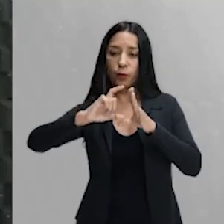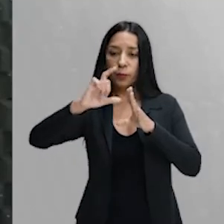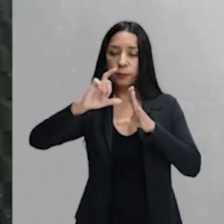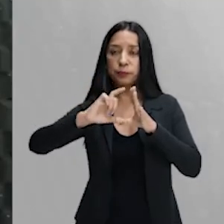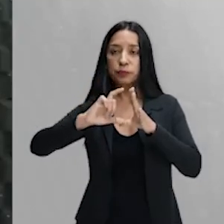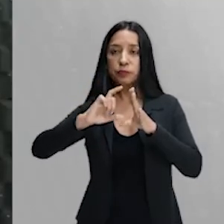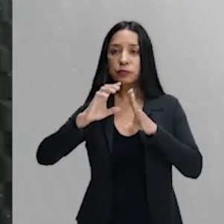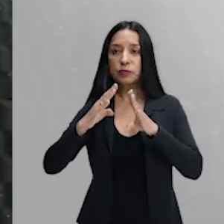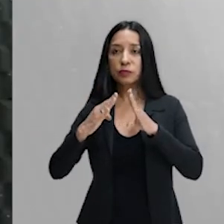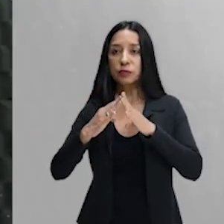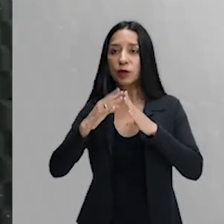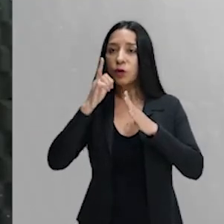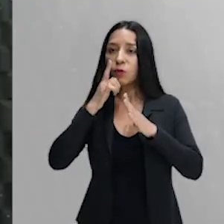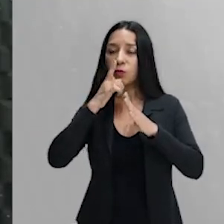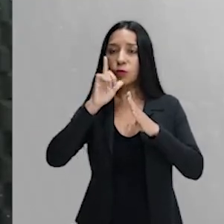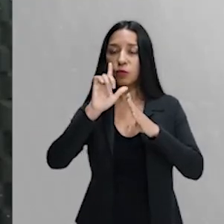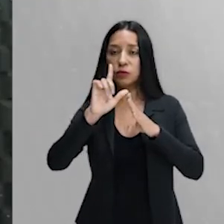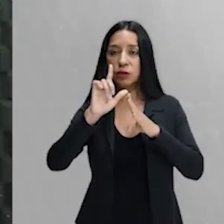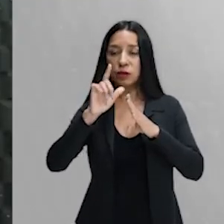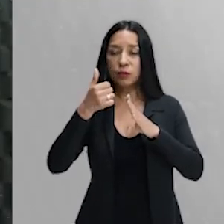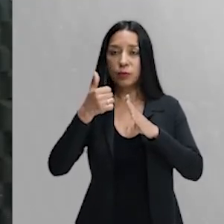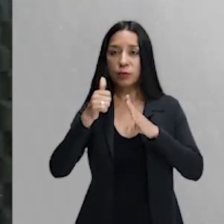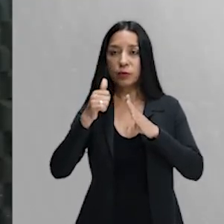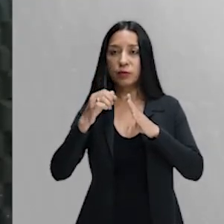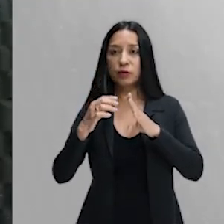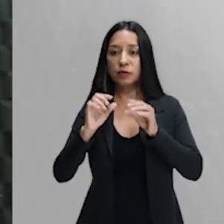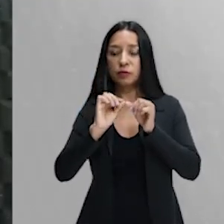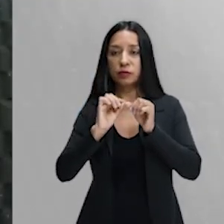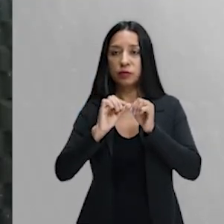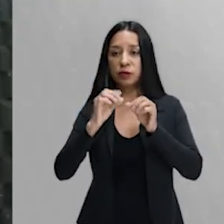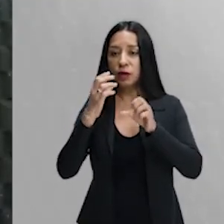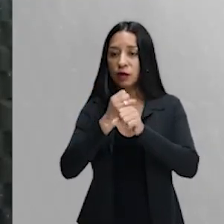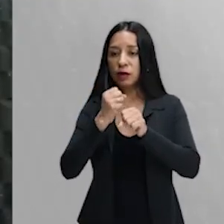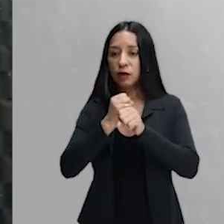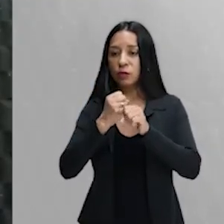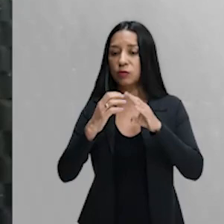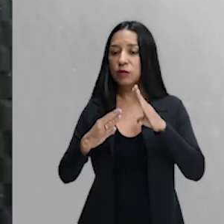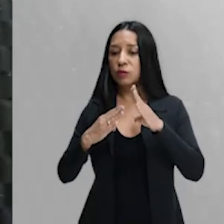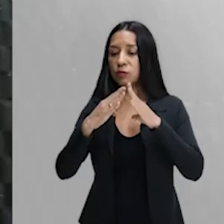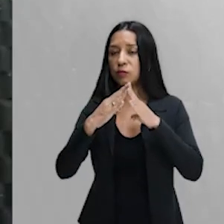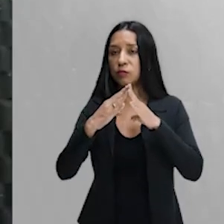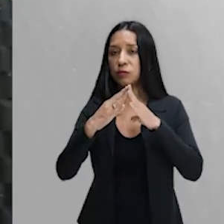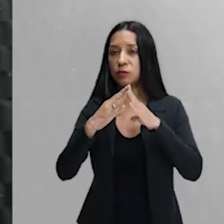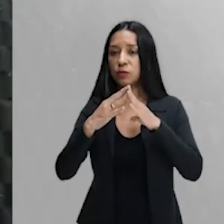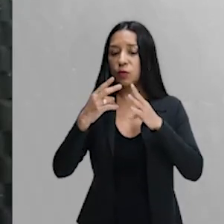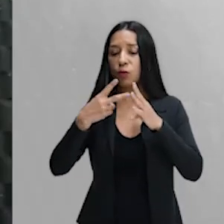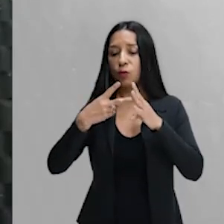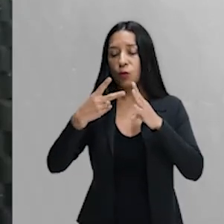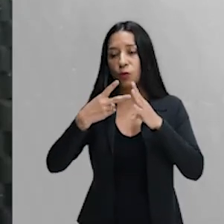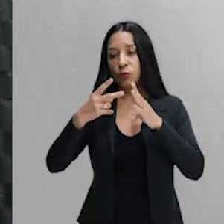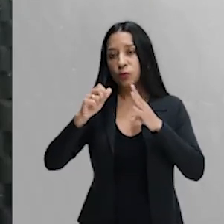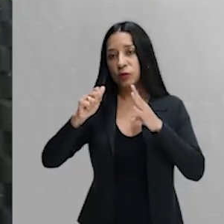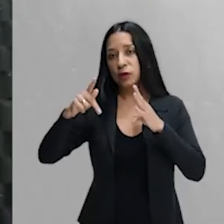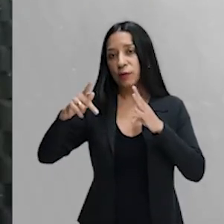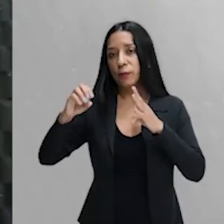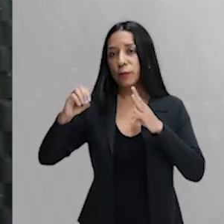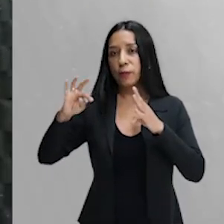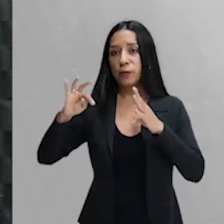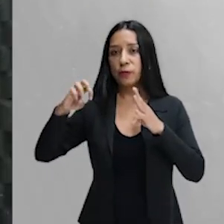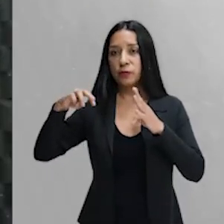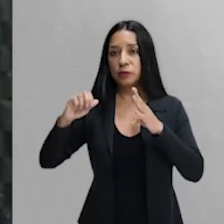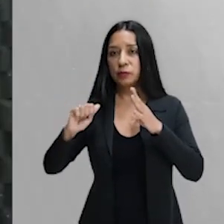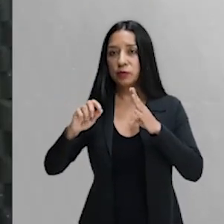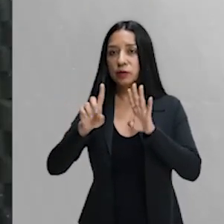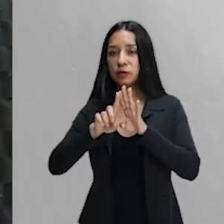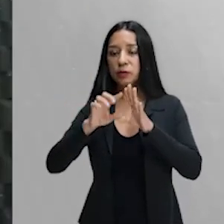você consegue, ó, primeira coisa que você tem que fazer para calcular as coisas da pirâmide é calcular os dois apótemas e a altura. Tá?